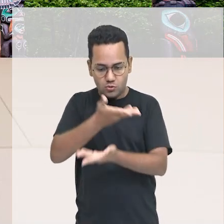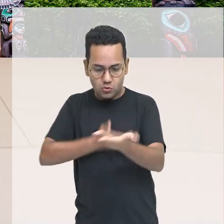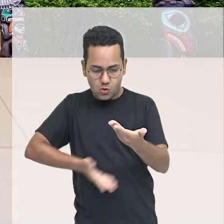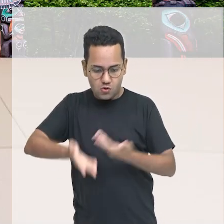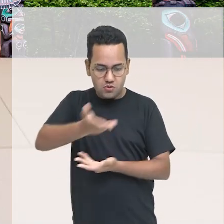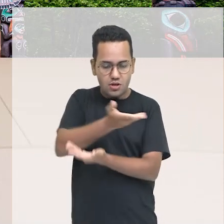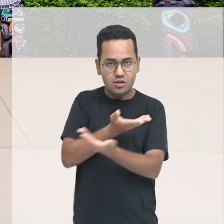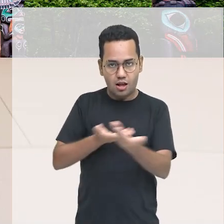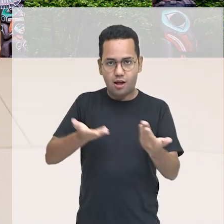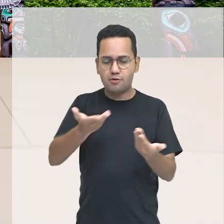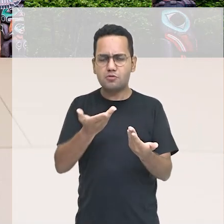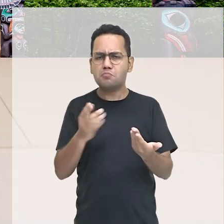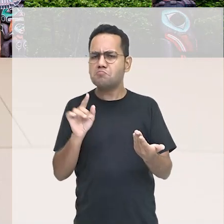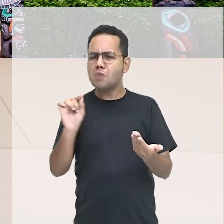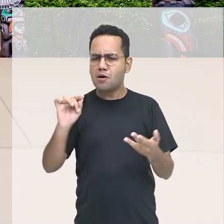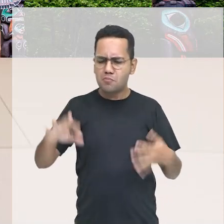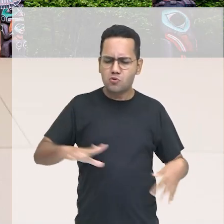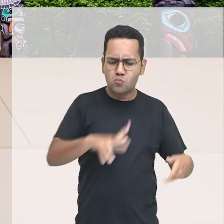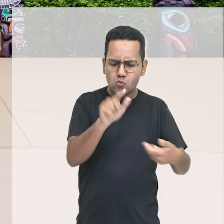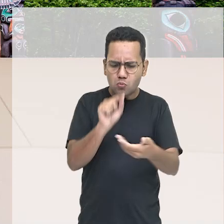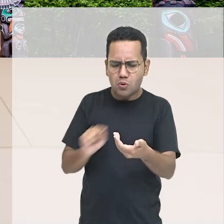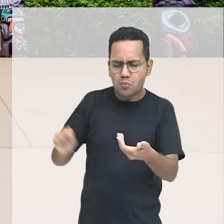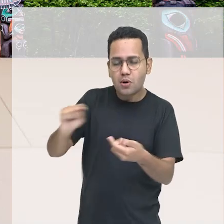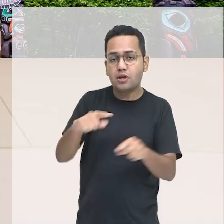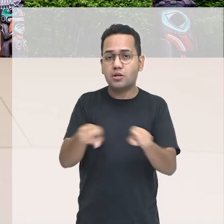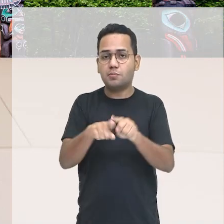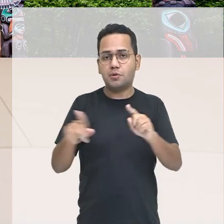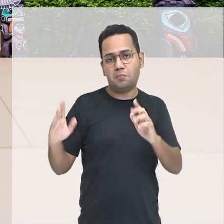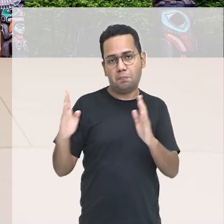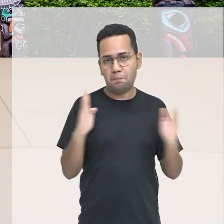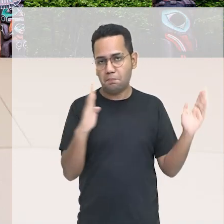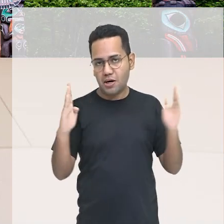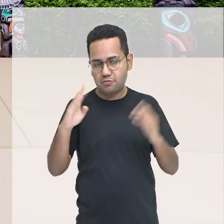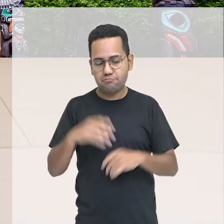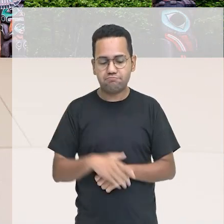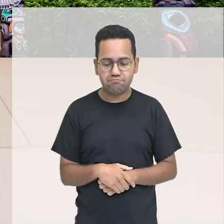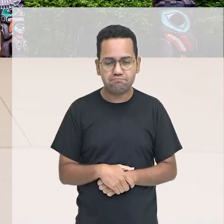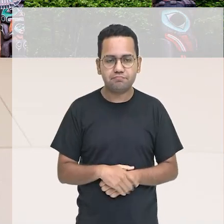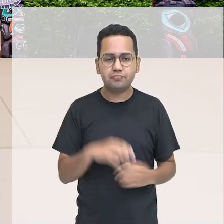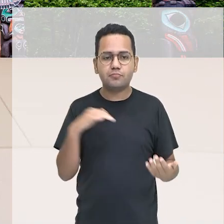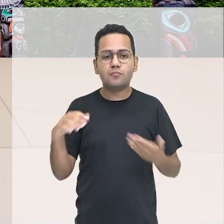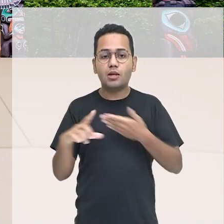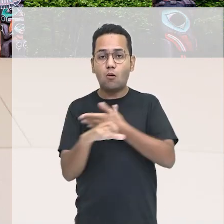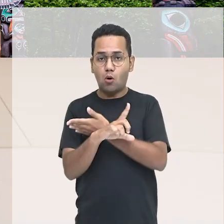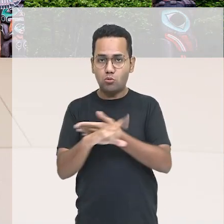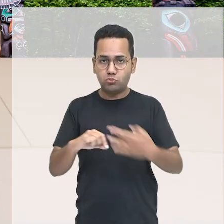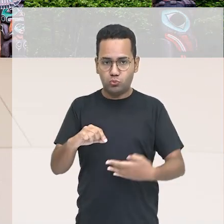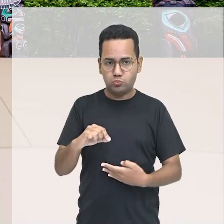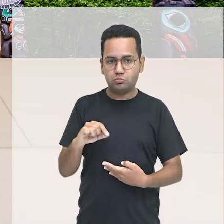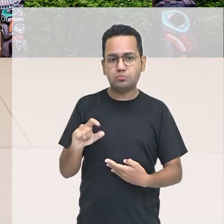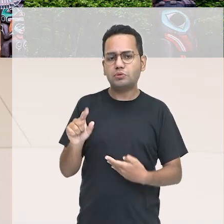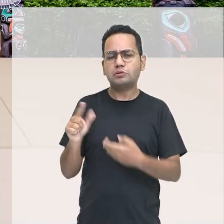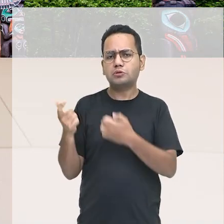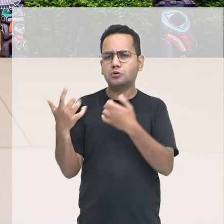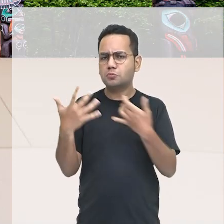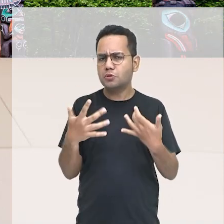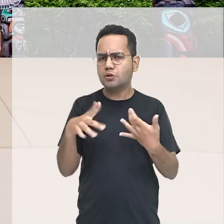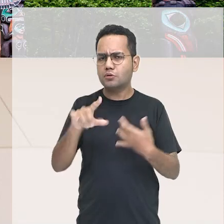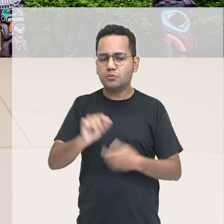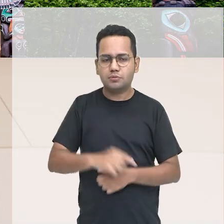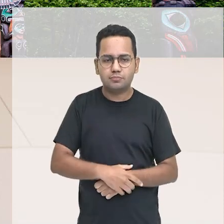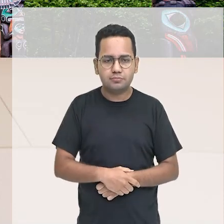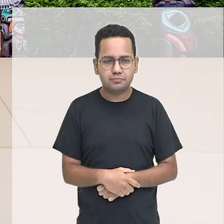lugares do mundo e em todas as épocas. Para Durkheim, a característica essencial